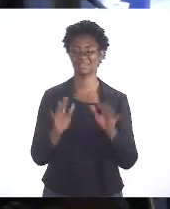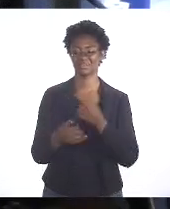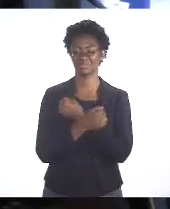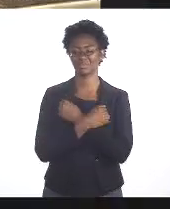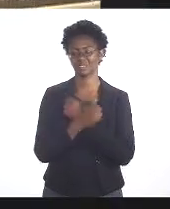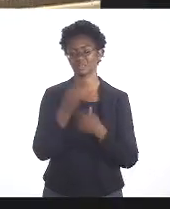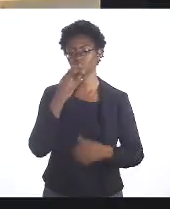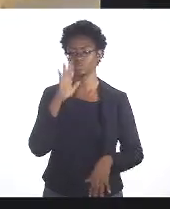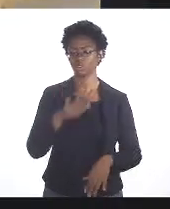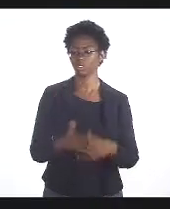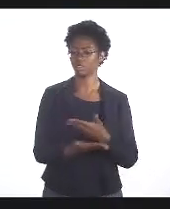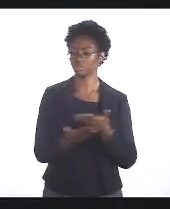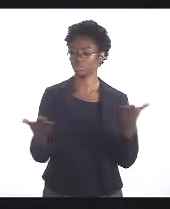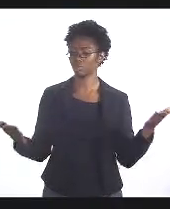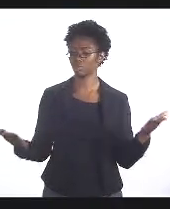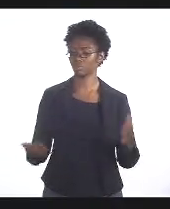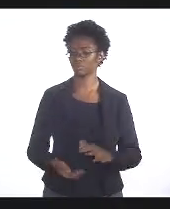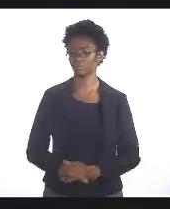todos e a todas aí também.